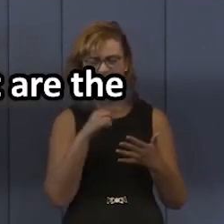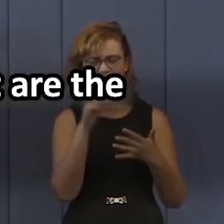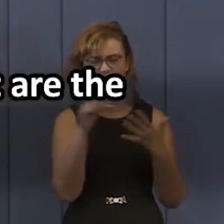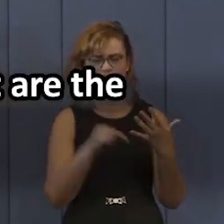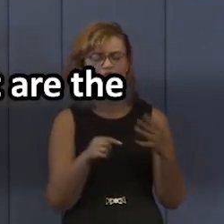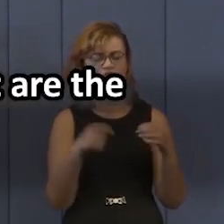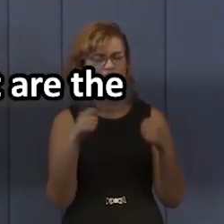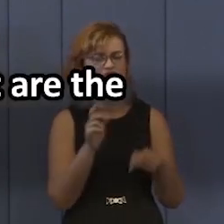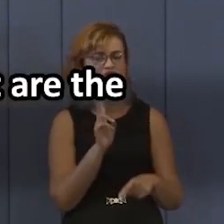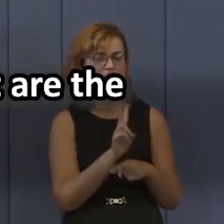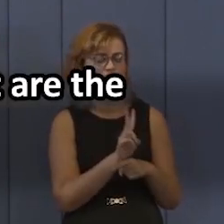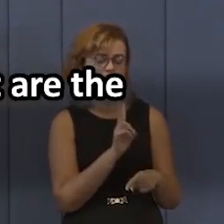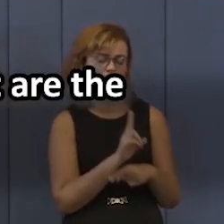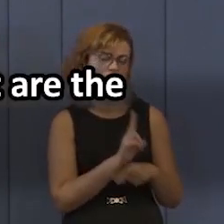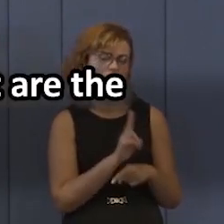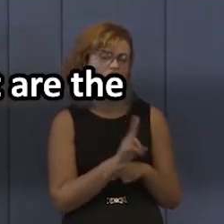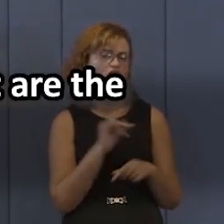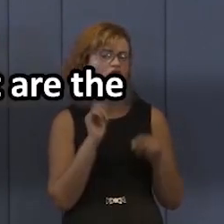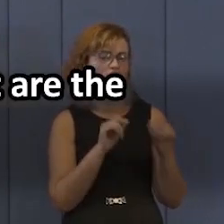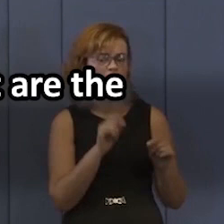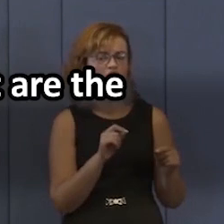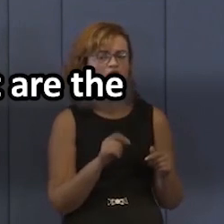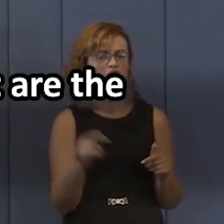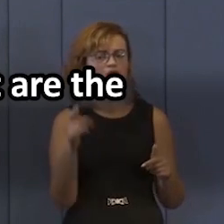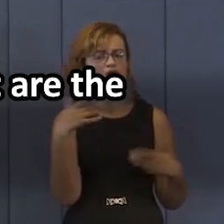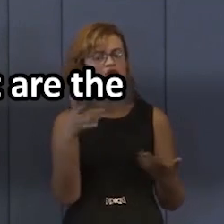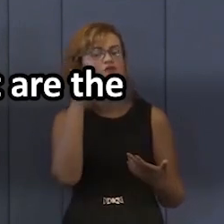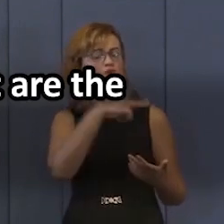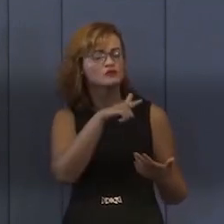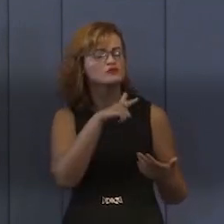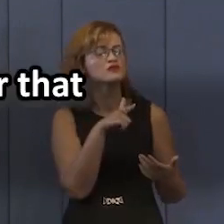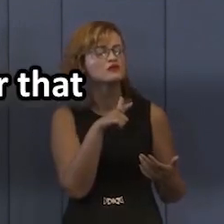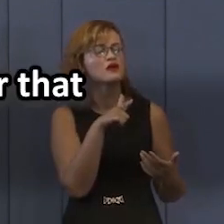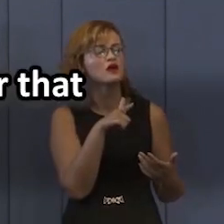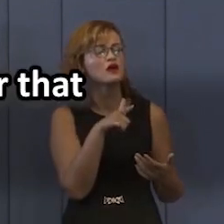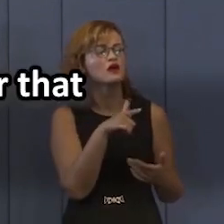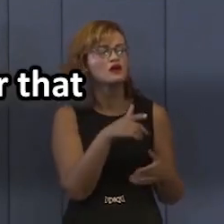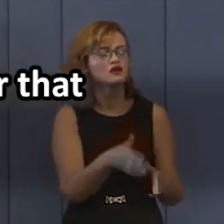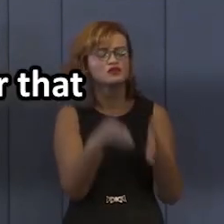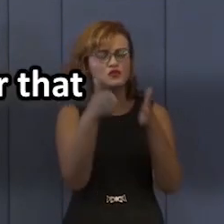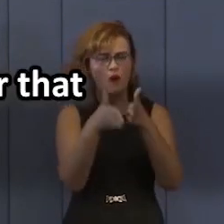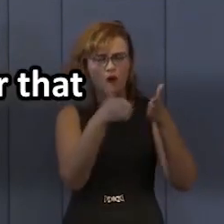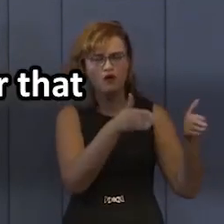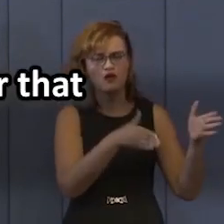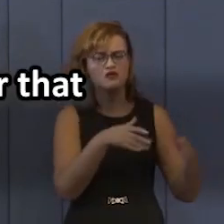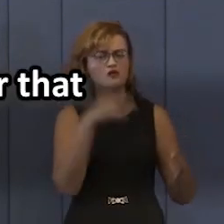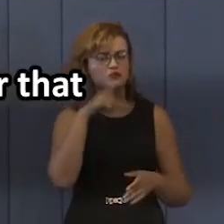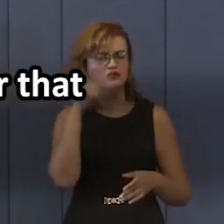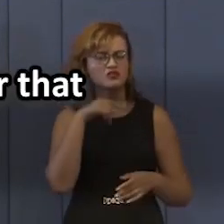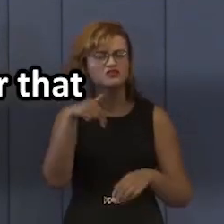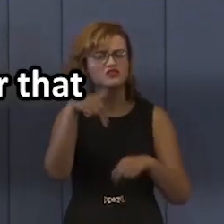Sob o ponto de vista prático, coloquei para vocês quais são os núcleos de proteção que existem para que a gente atinja um